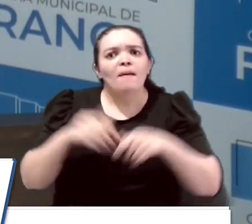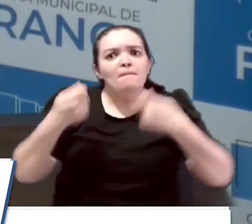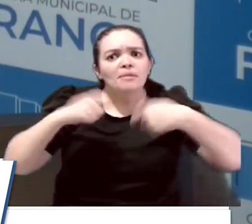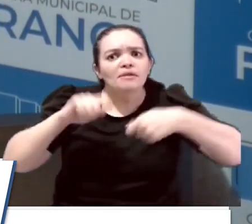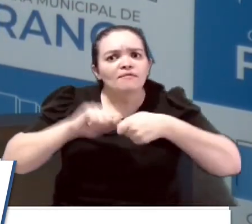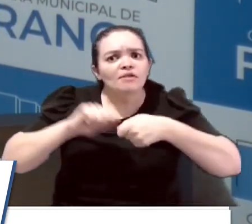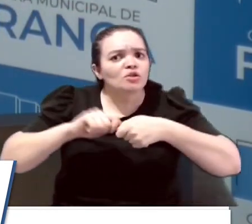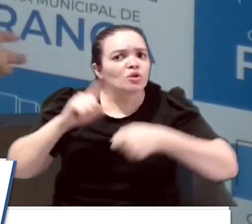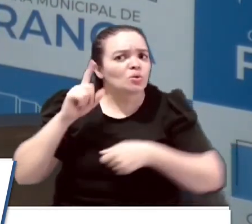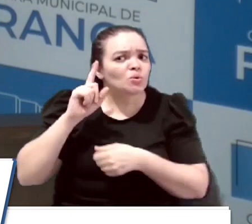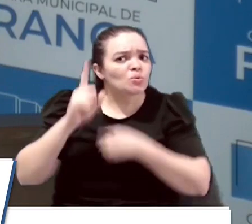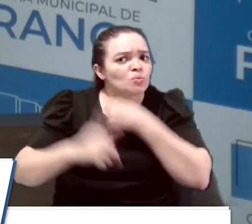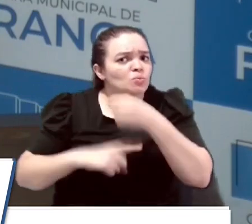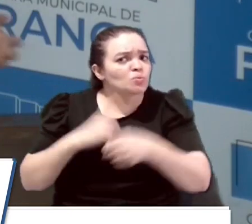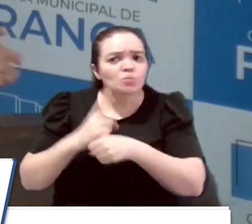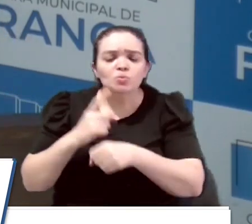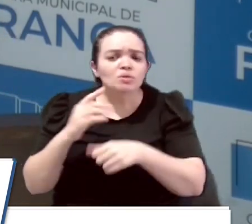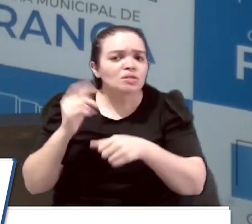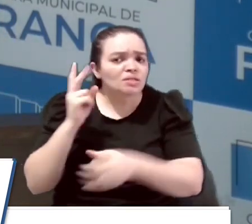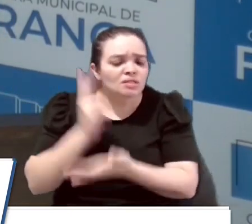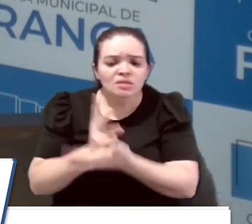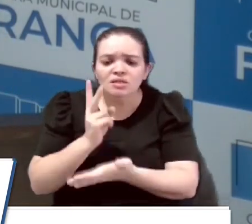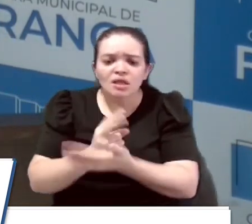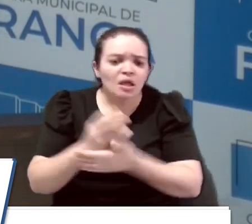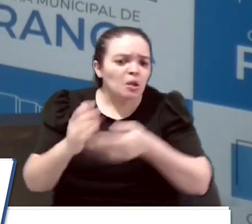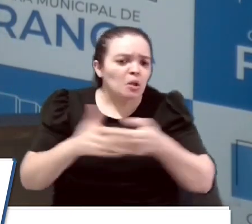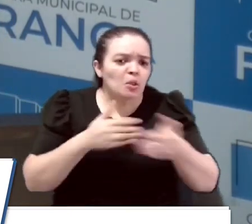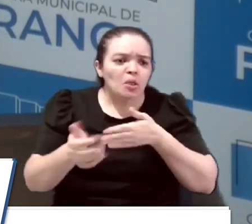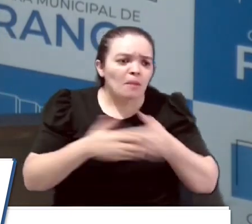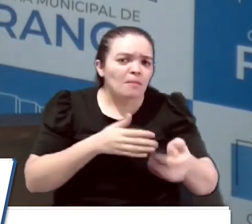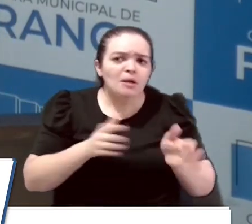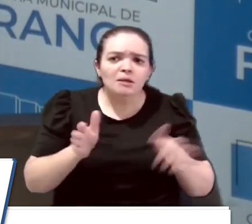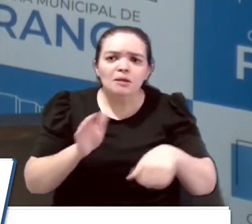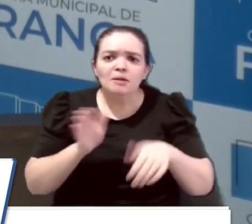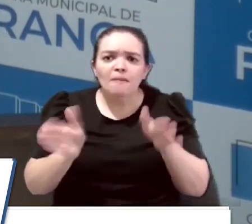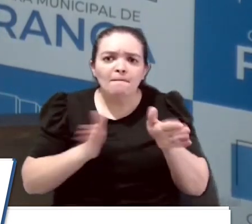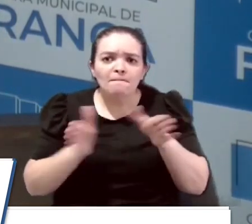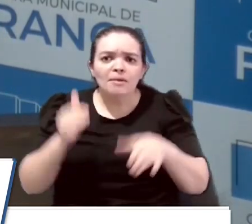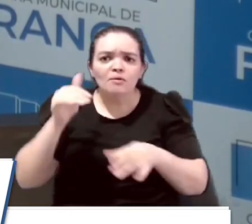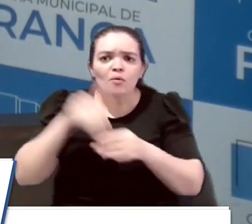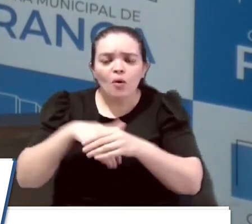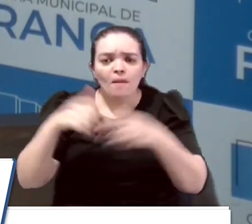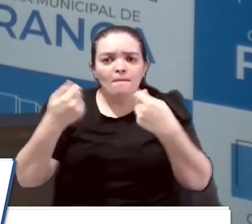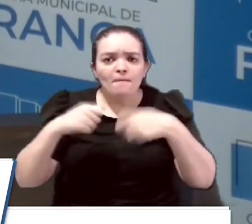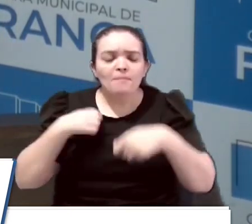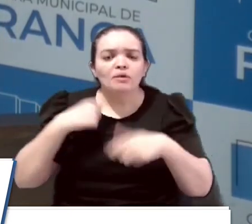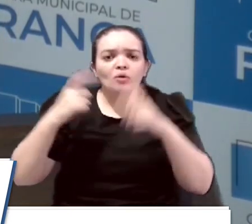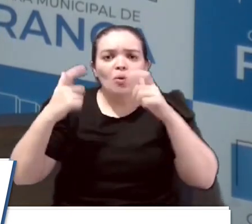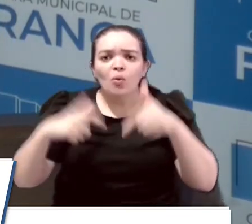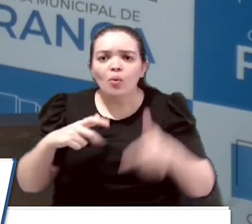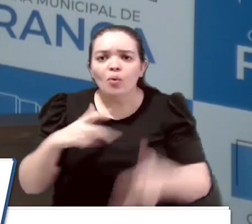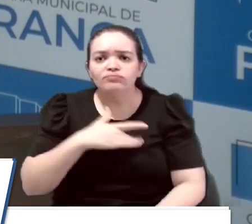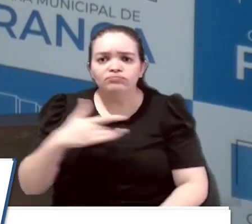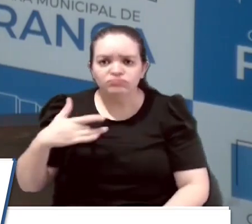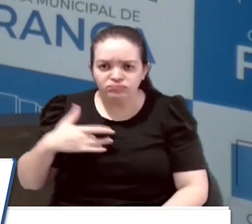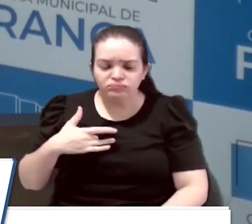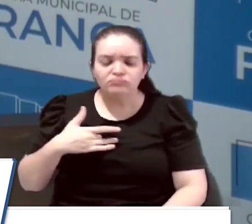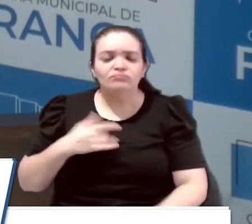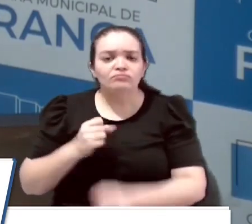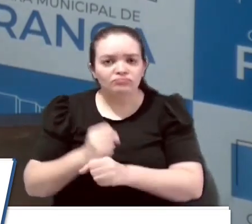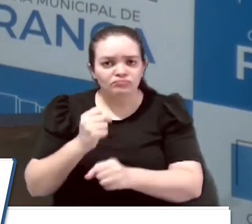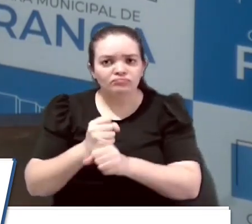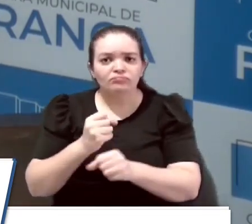ano, independente se é eleitoral ou não. As pessoas precisam de unidade de saúde, que está sendo construída